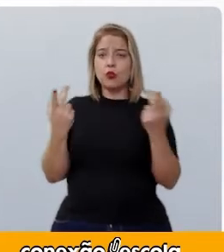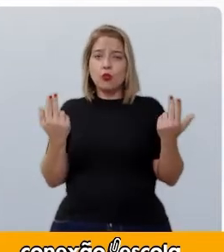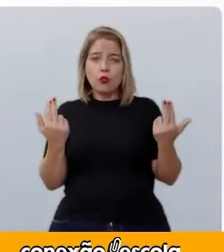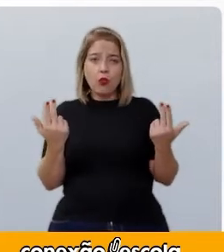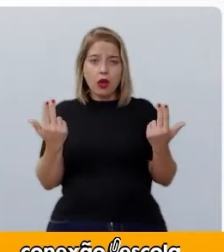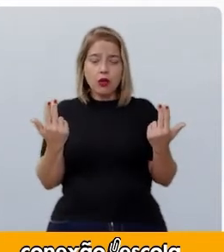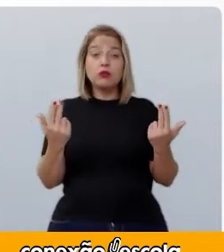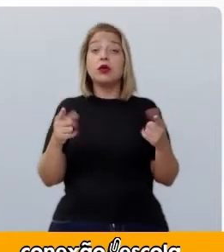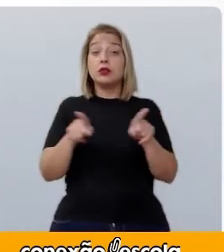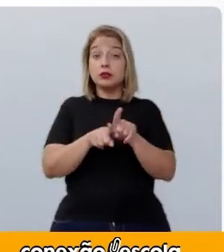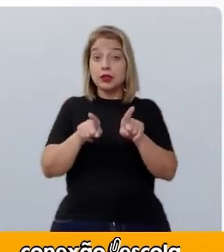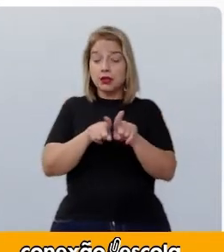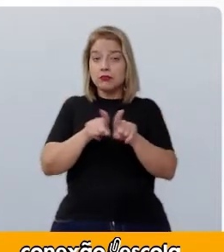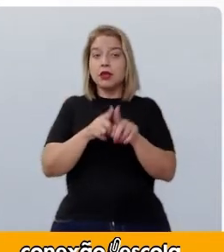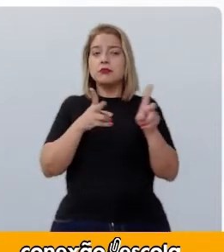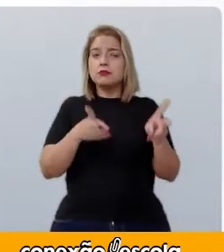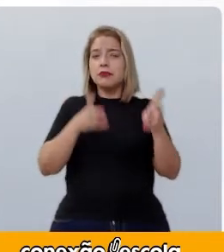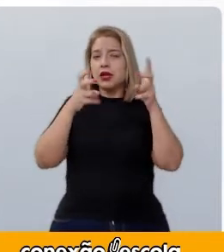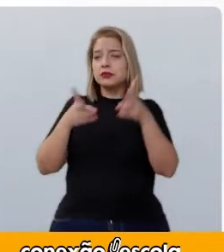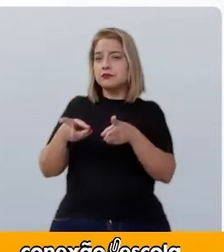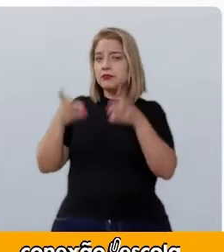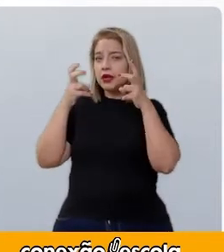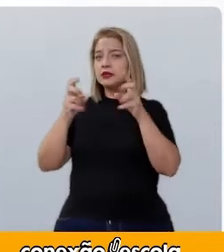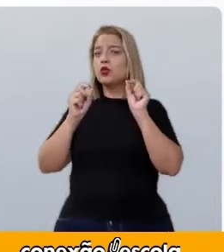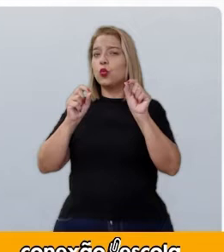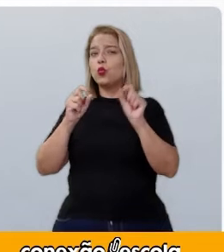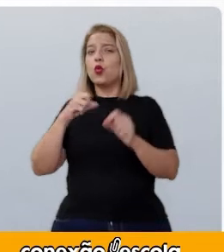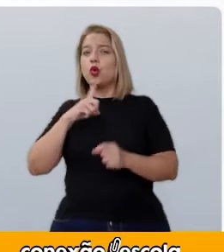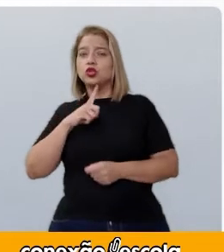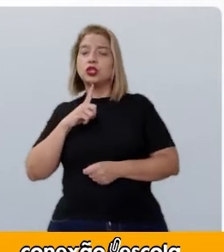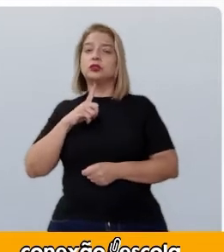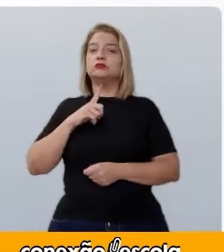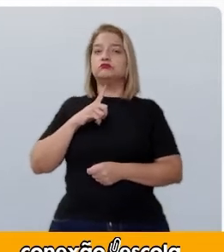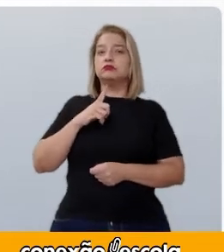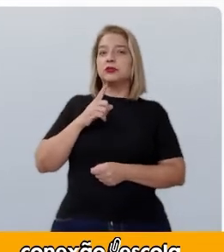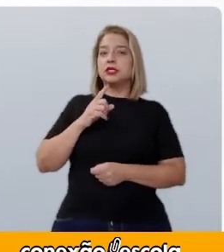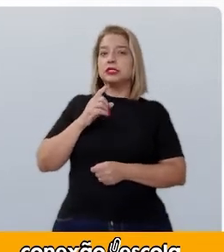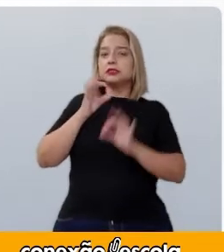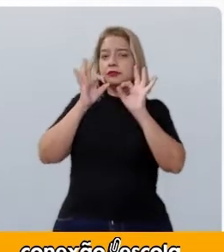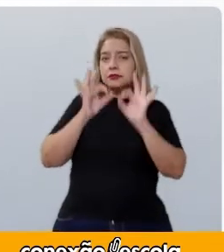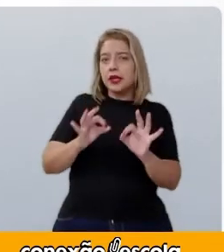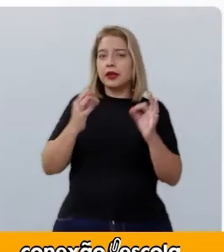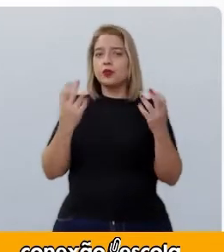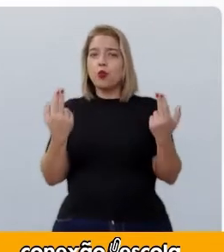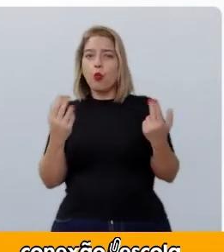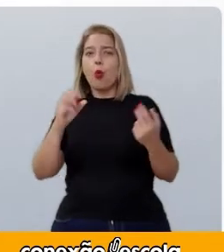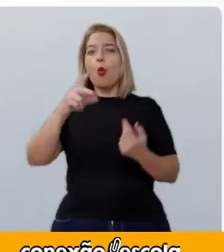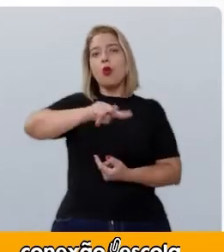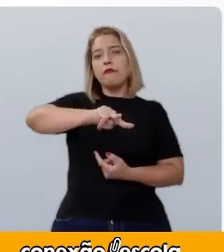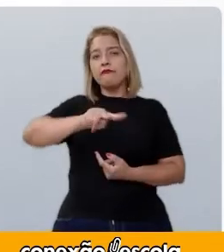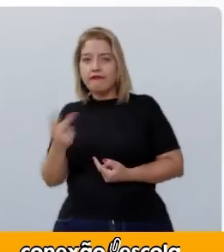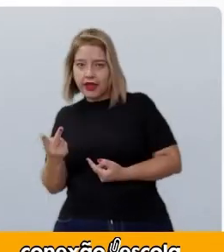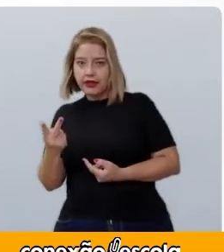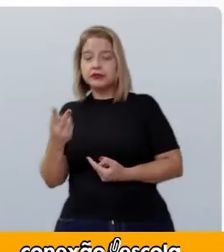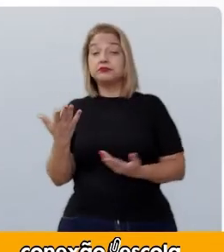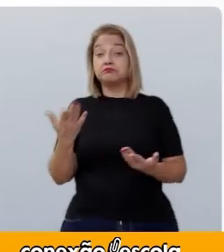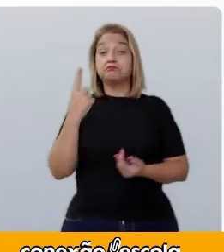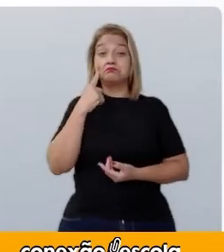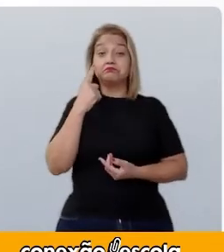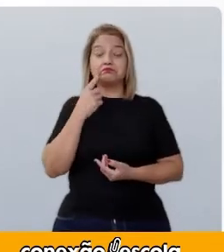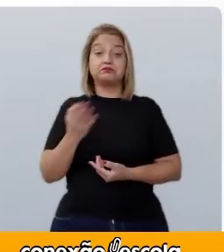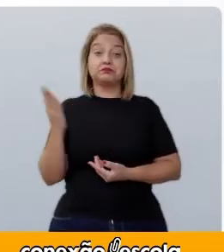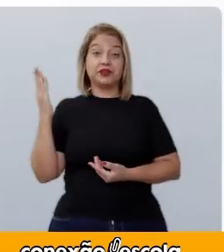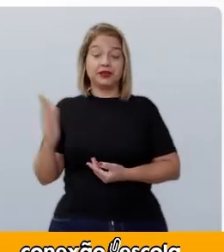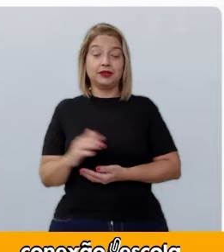Consegue identificar se elas têm proporcionalidade direta ou inversa? Mas o que é grandeza?